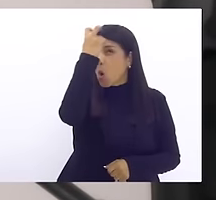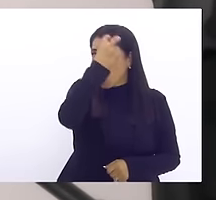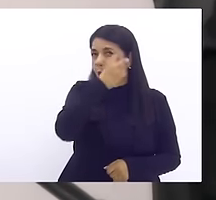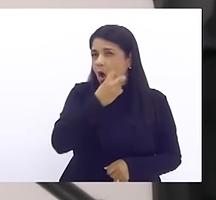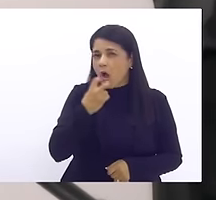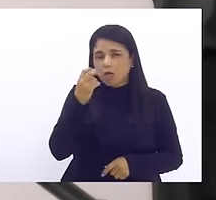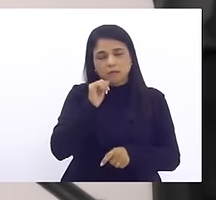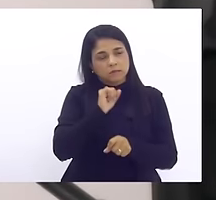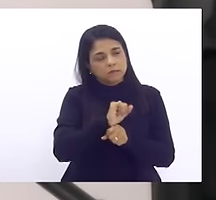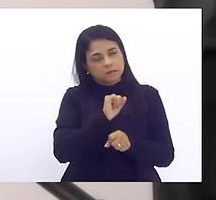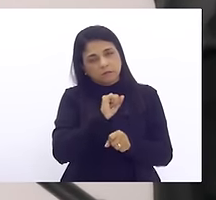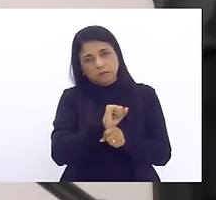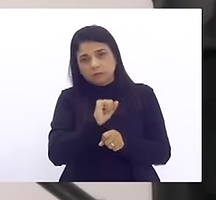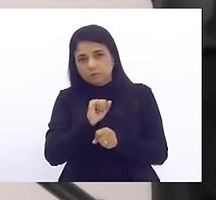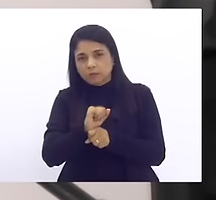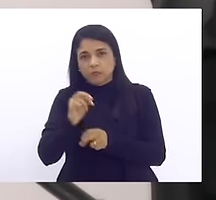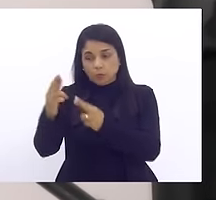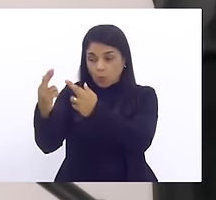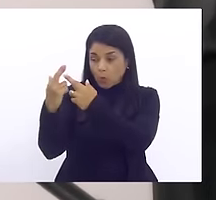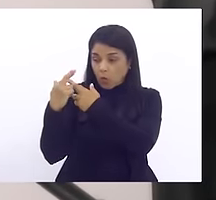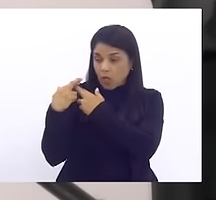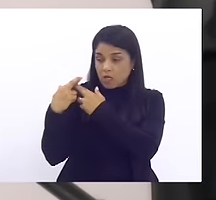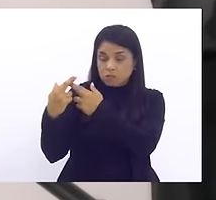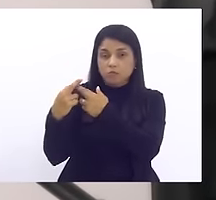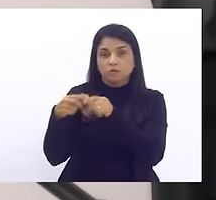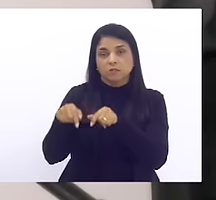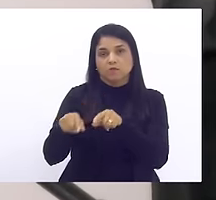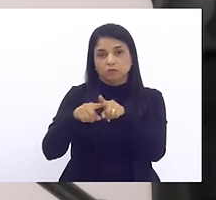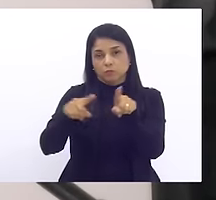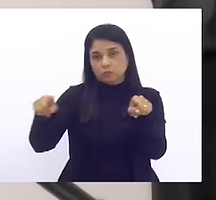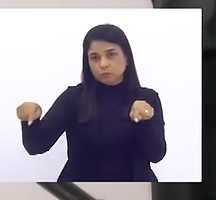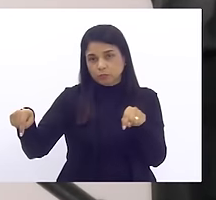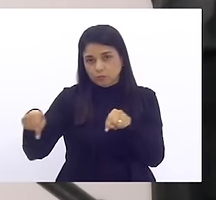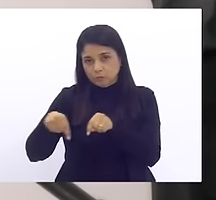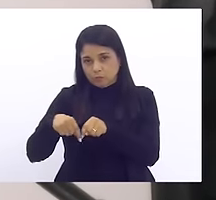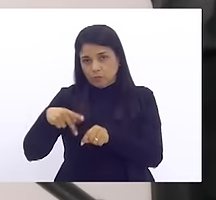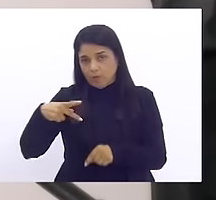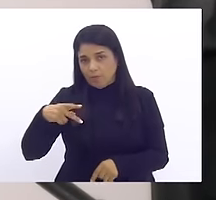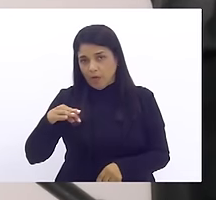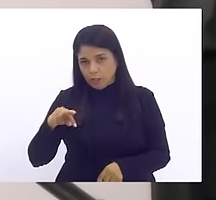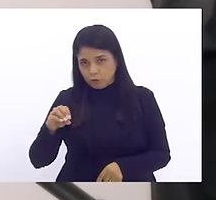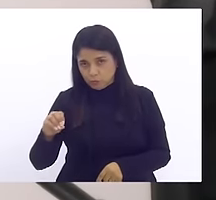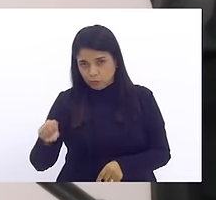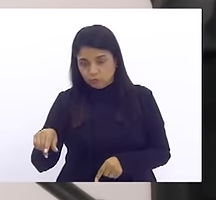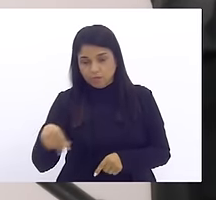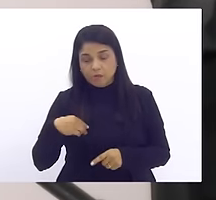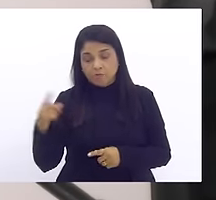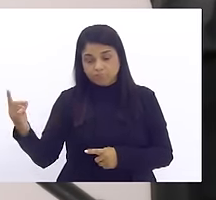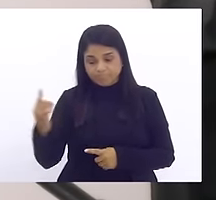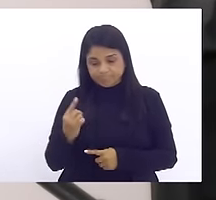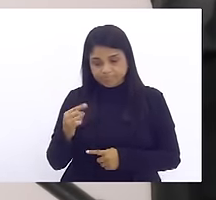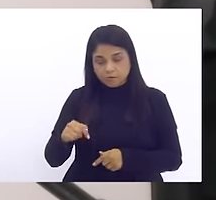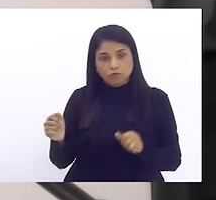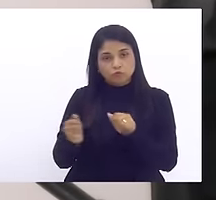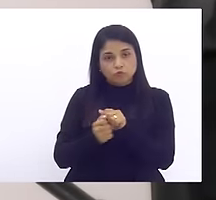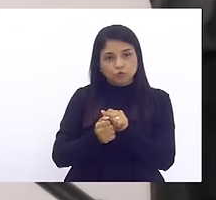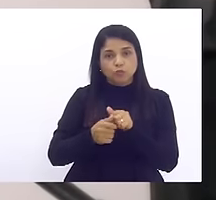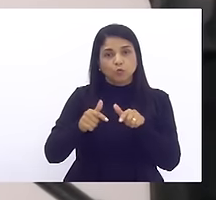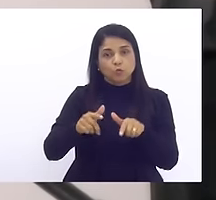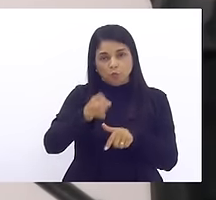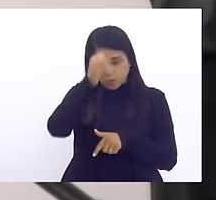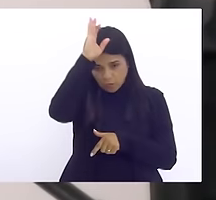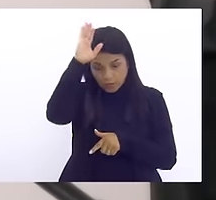o preposto responsável do pátio comparecer Deputado Val para poder estar com bombeiro estar com as notificações